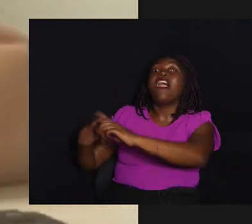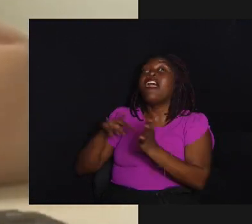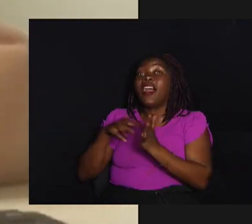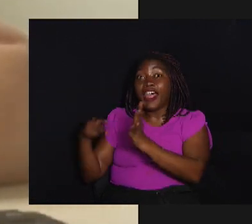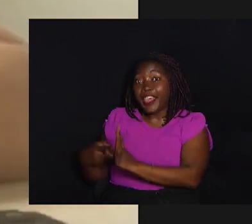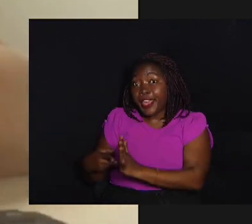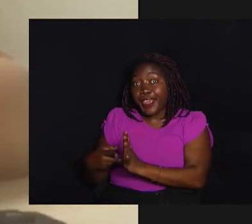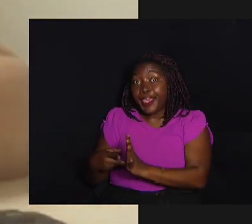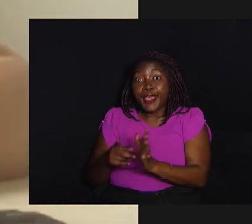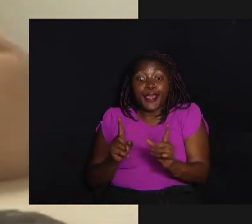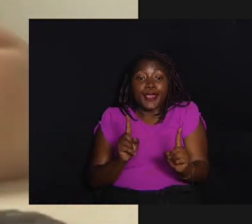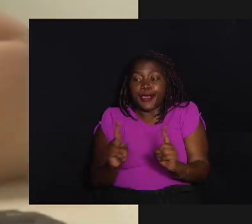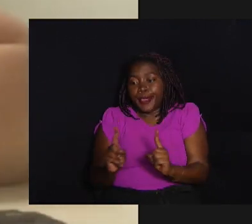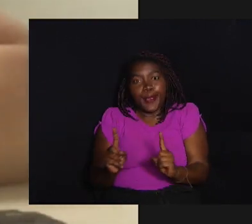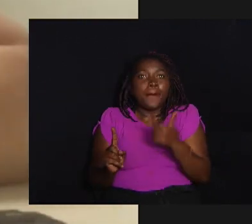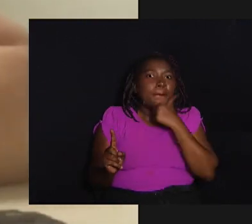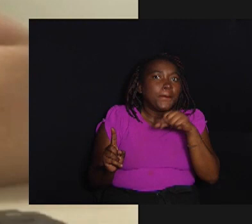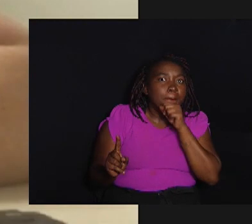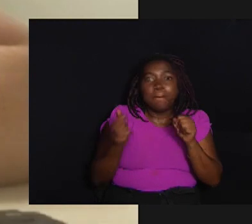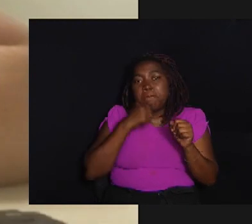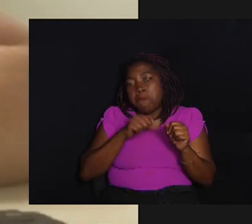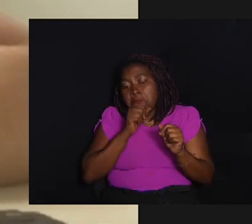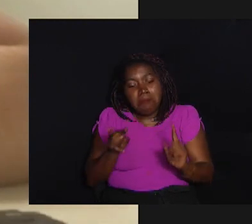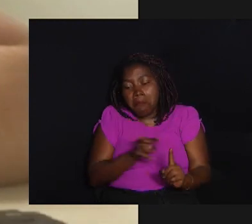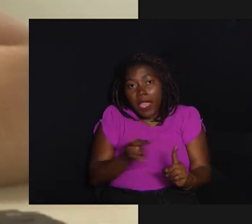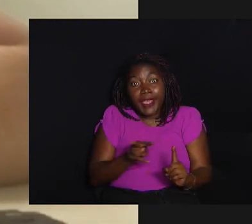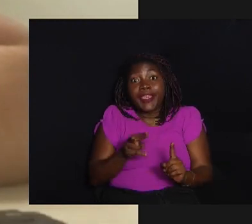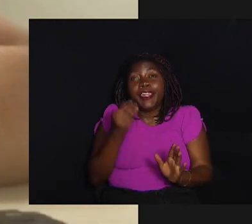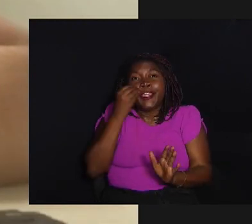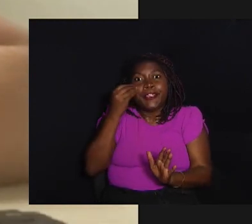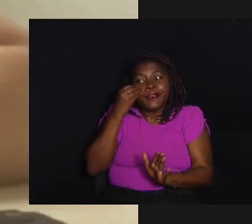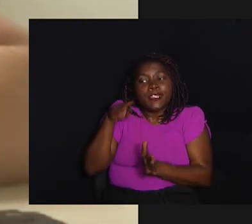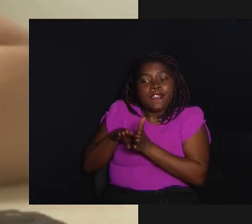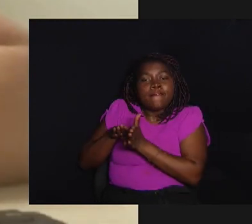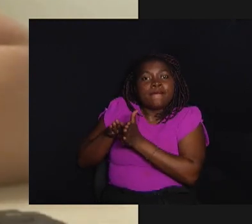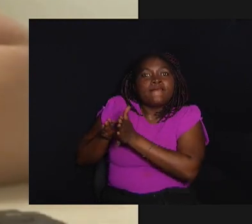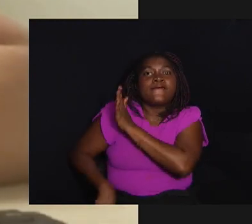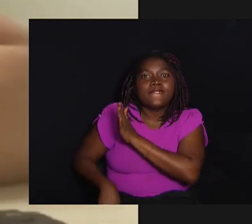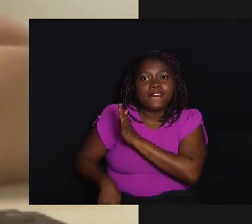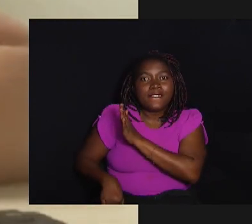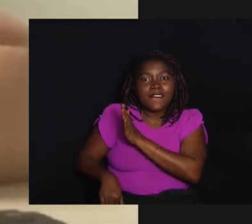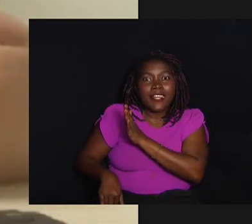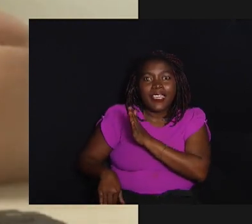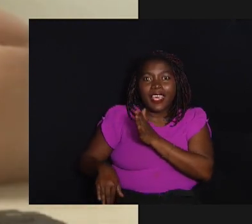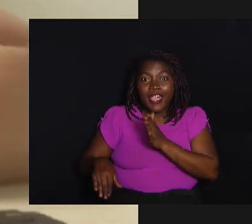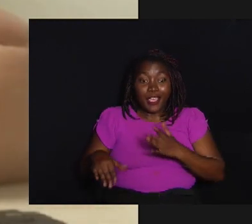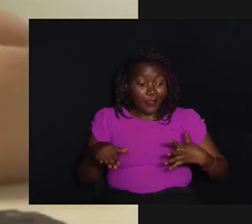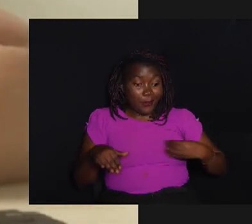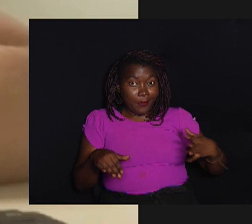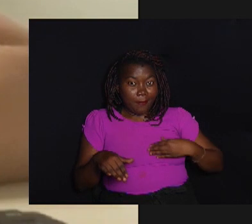alguma das partes, né, o genitor, a genitora, tenta desqualificar o outro para a criança ou para o adolescente, né, para o filho